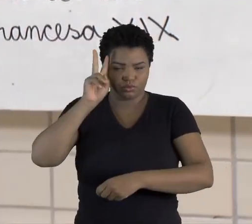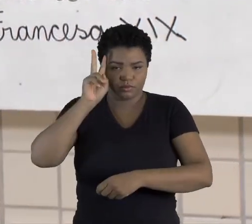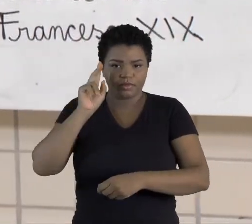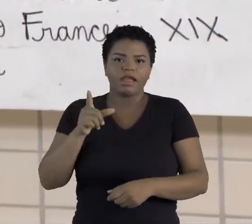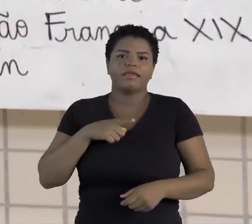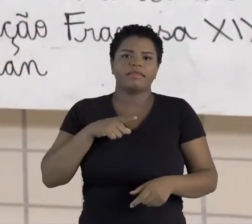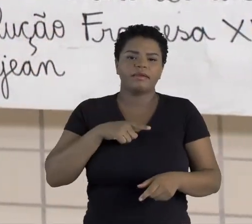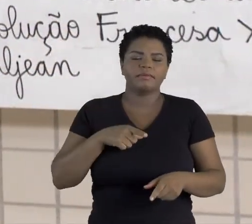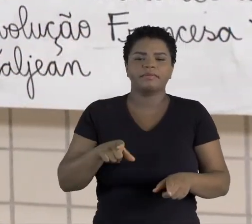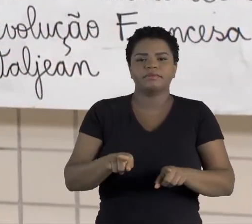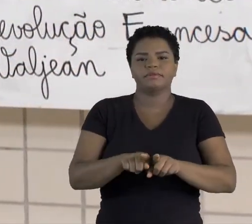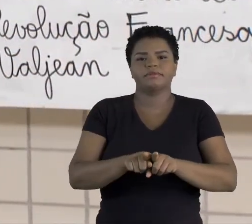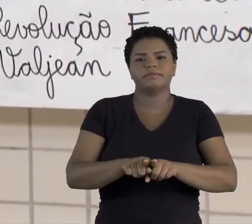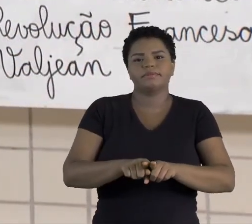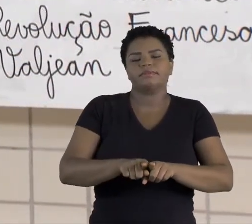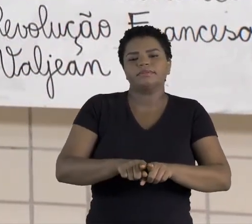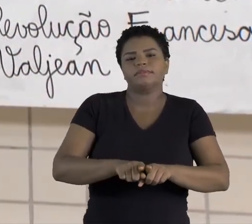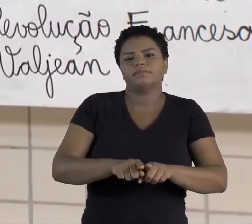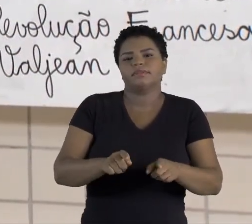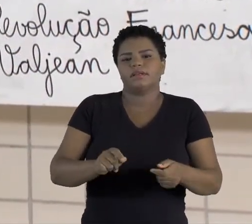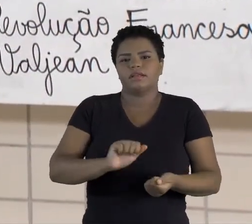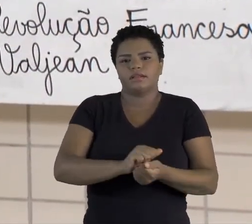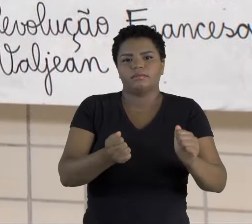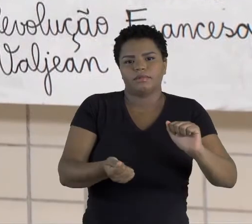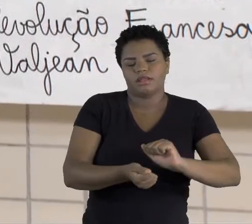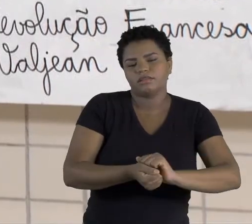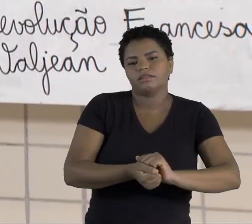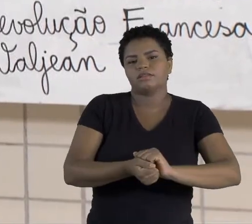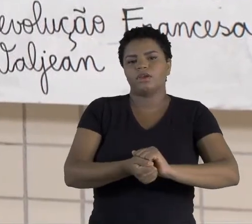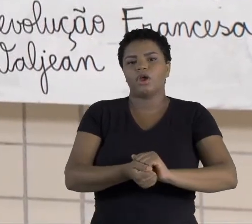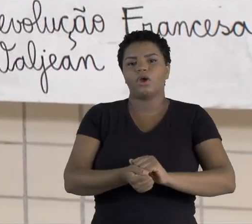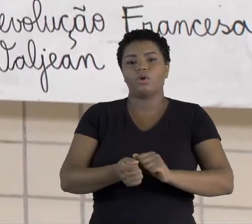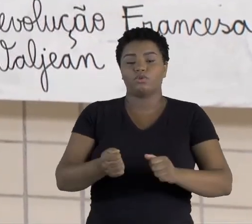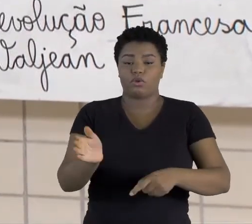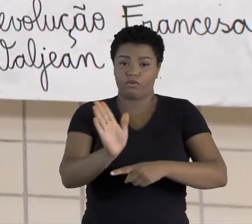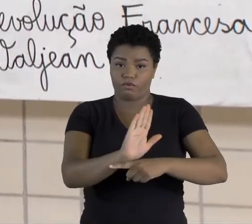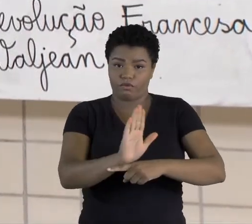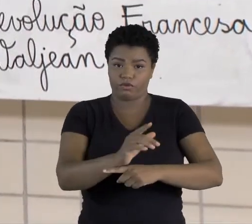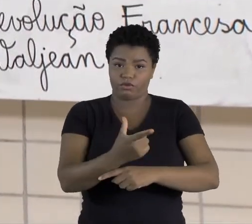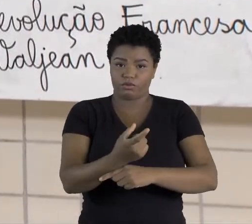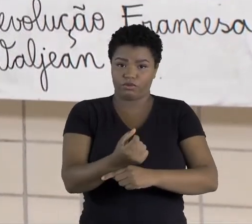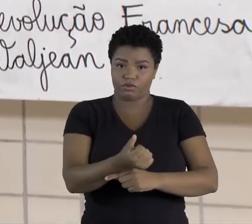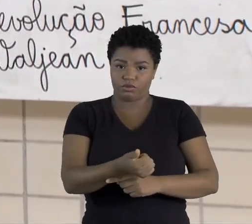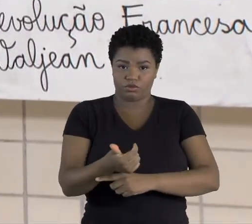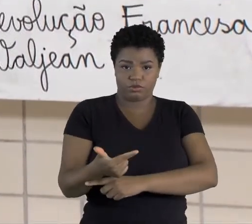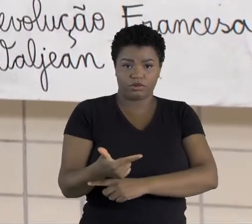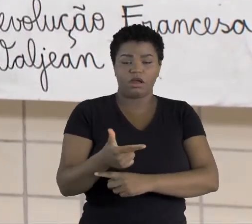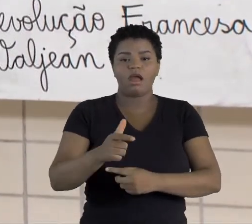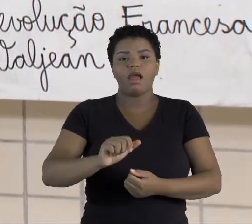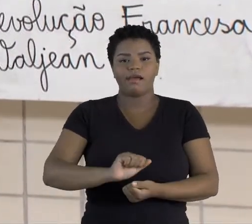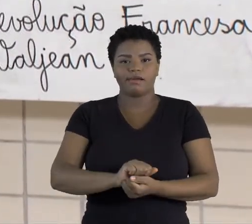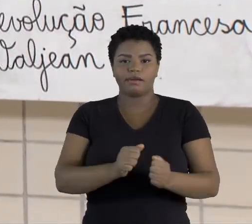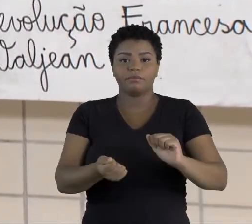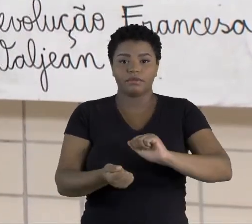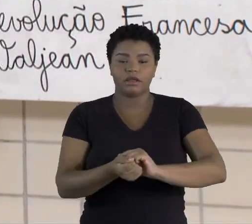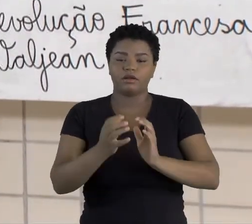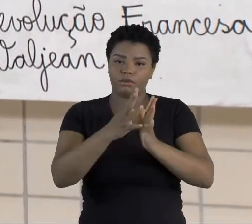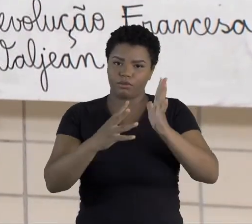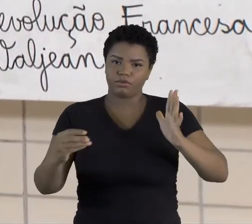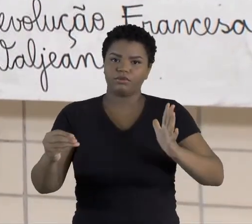que o filme, ele é de 2012, mas ele é baseado nesse musical da Broadway que